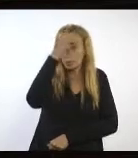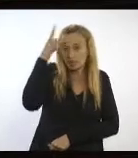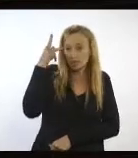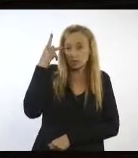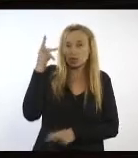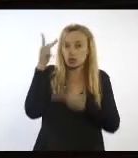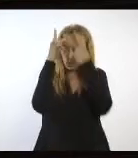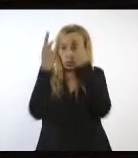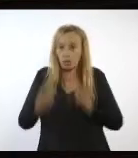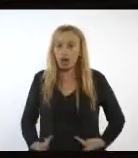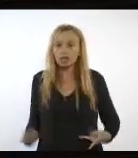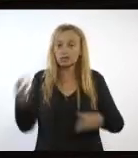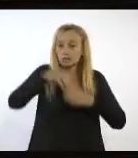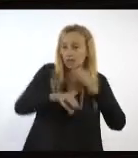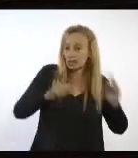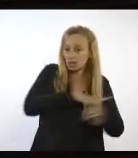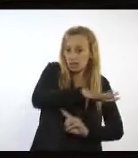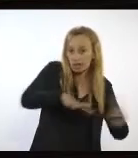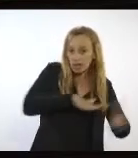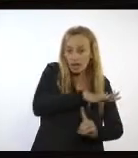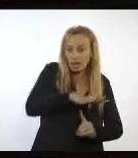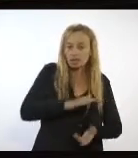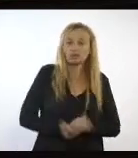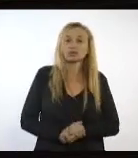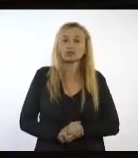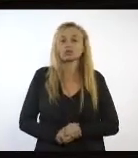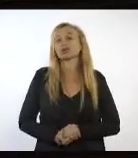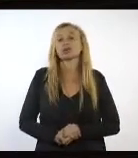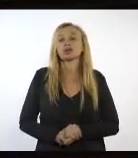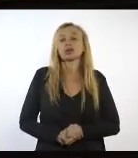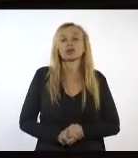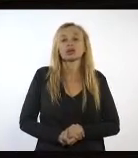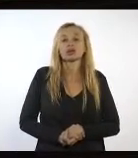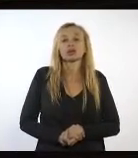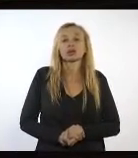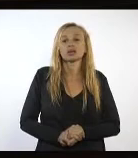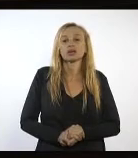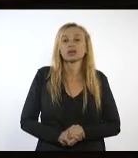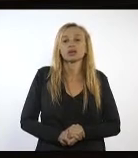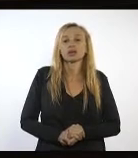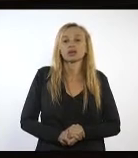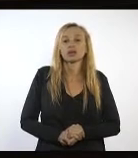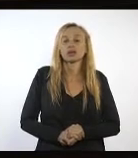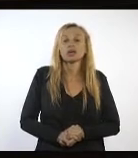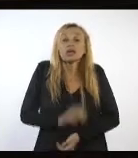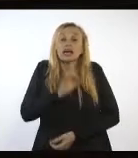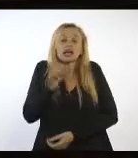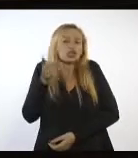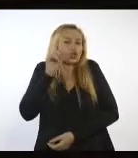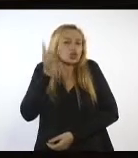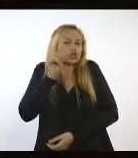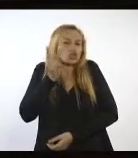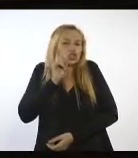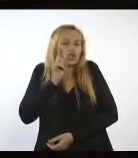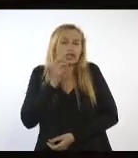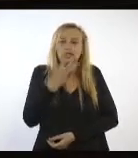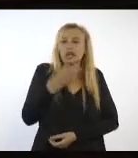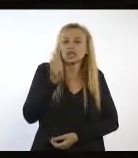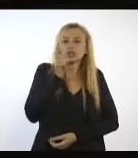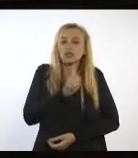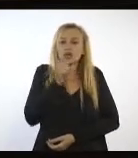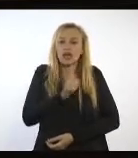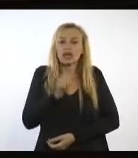nossa sociedade, o fato de naturalizarmos que a cada dia 3 mulheres